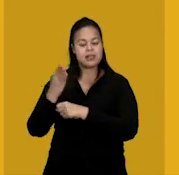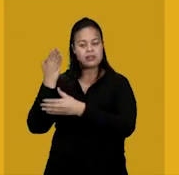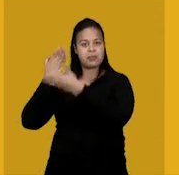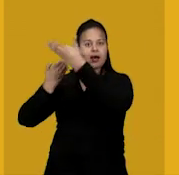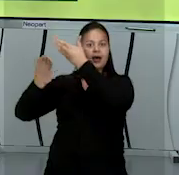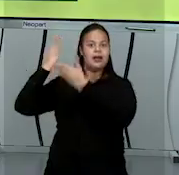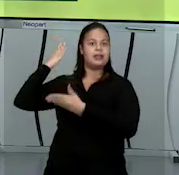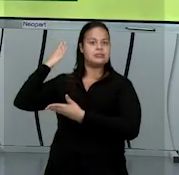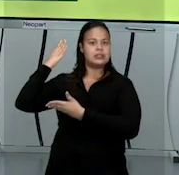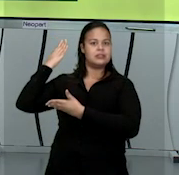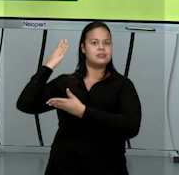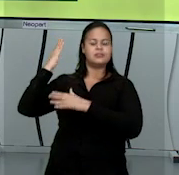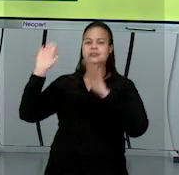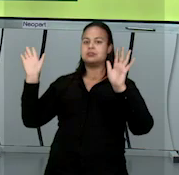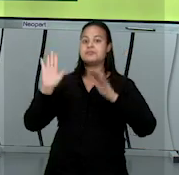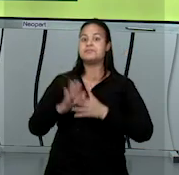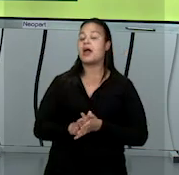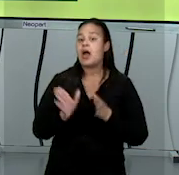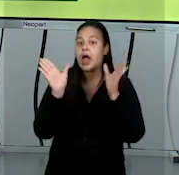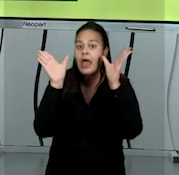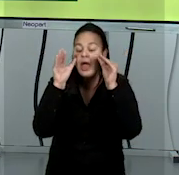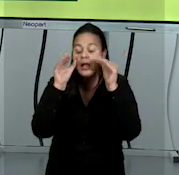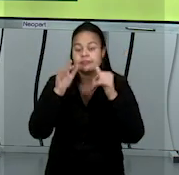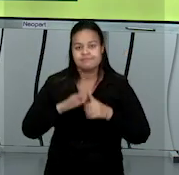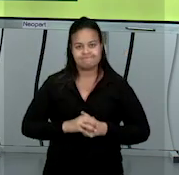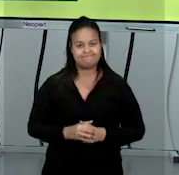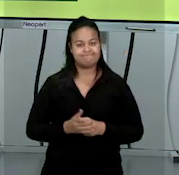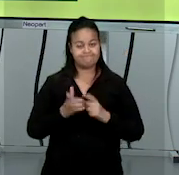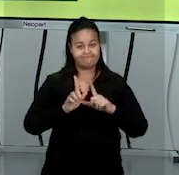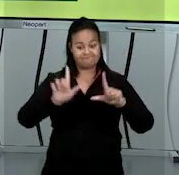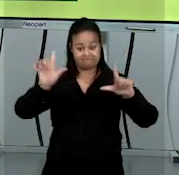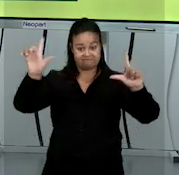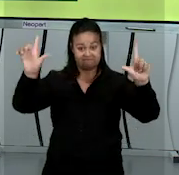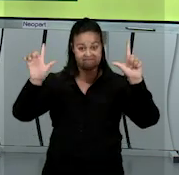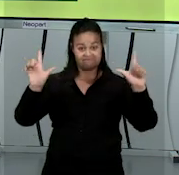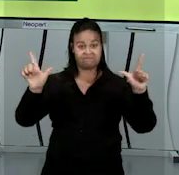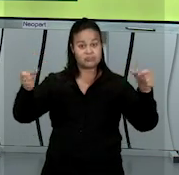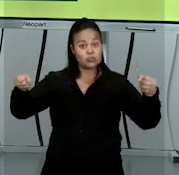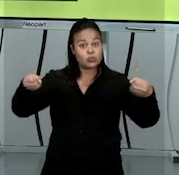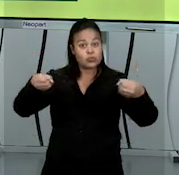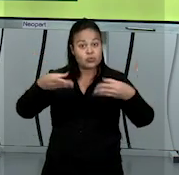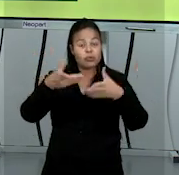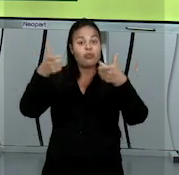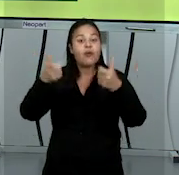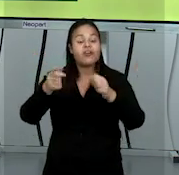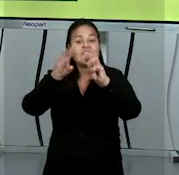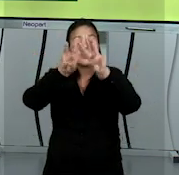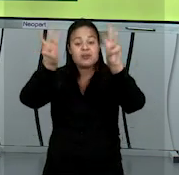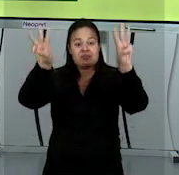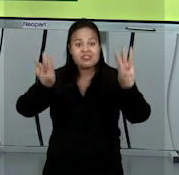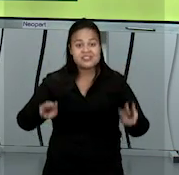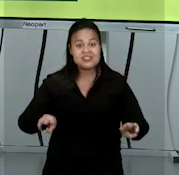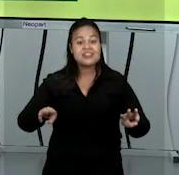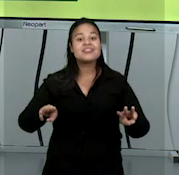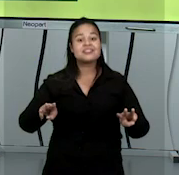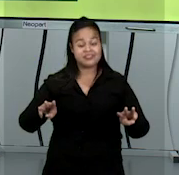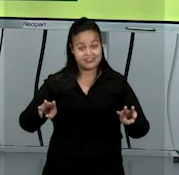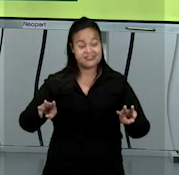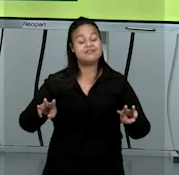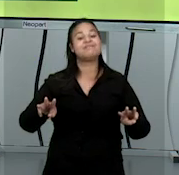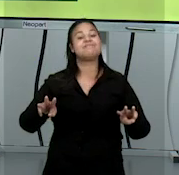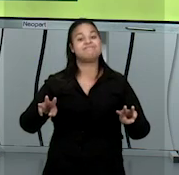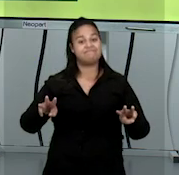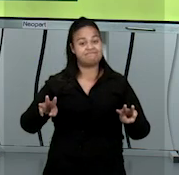Embora seja antiga, ela é maravilhosa, não é? E aqui nós temos uma frase para ilustrar. Não deixe